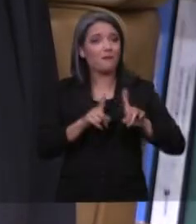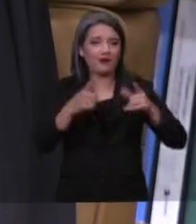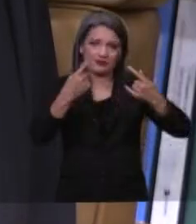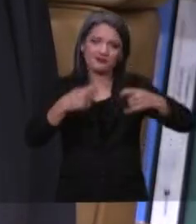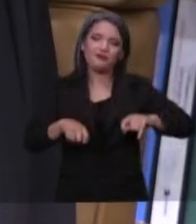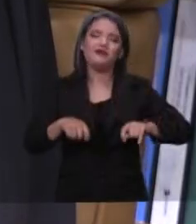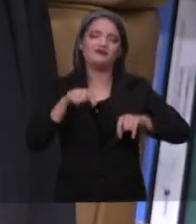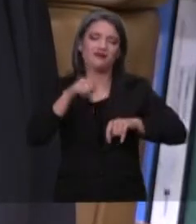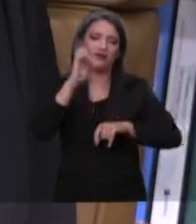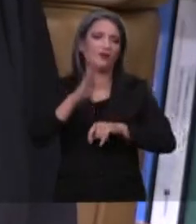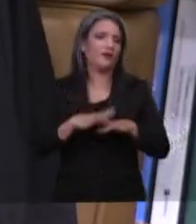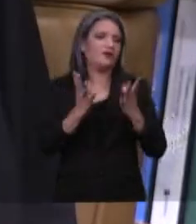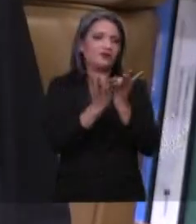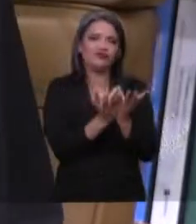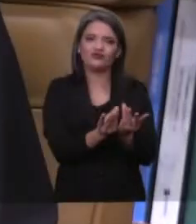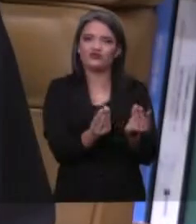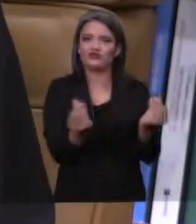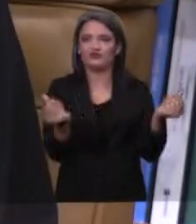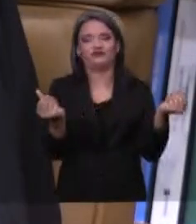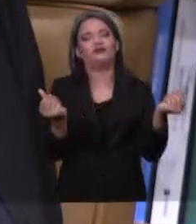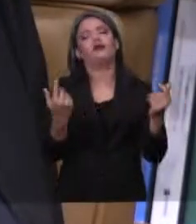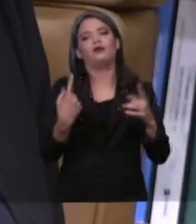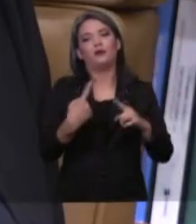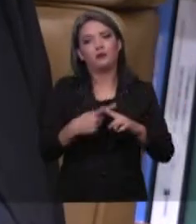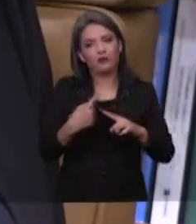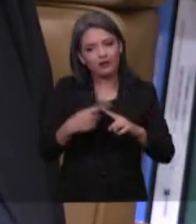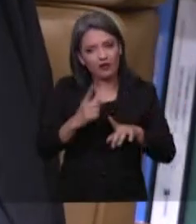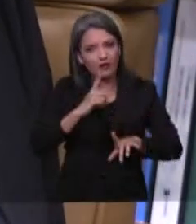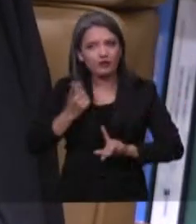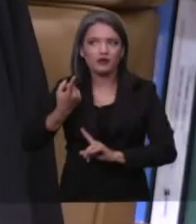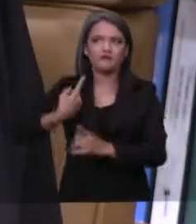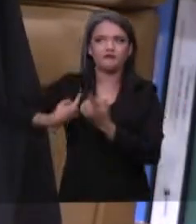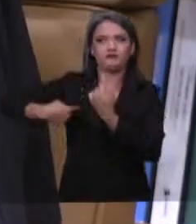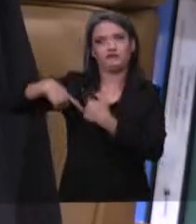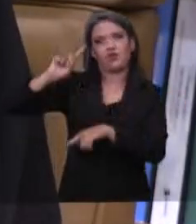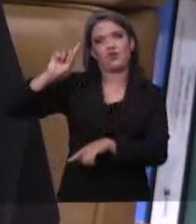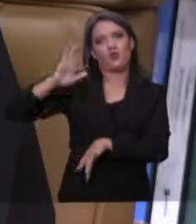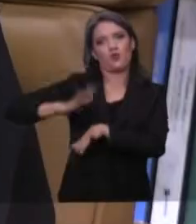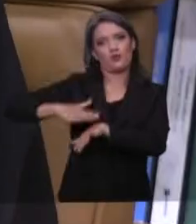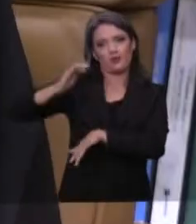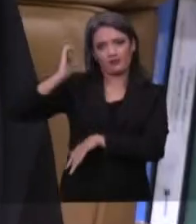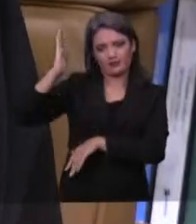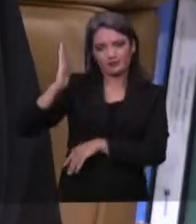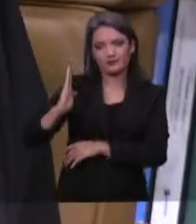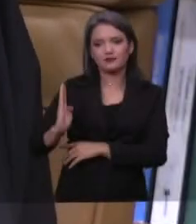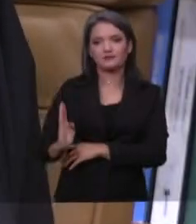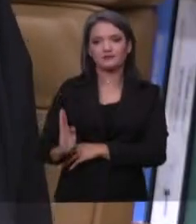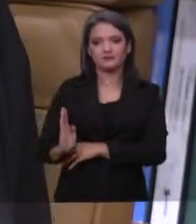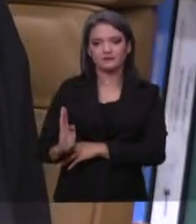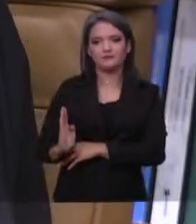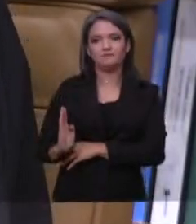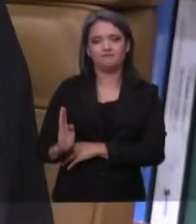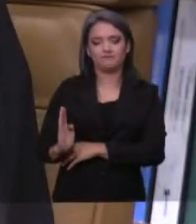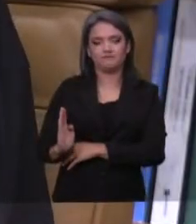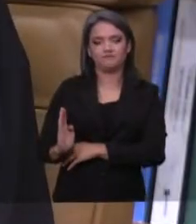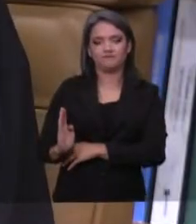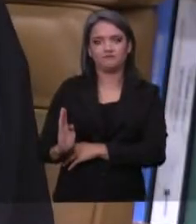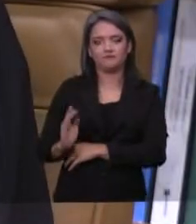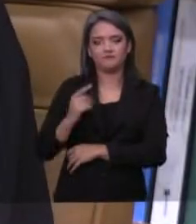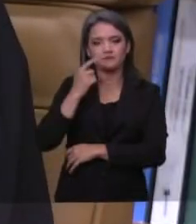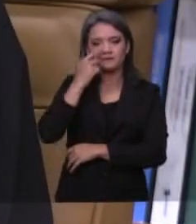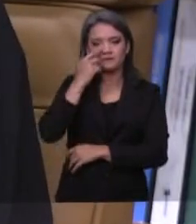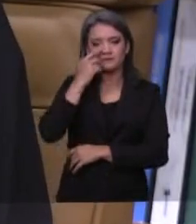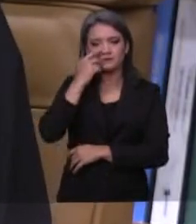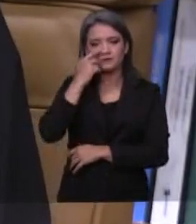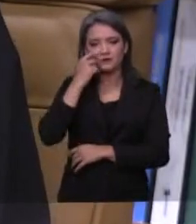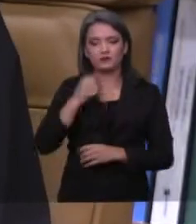no Brasil para nós virarmos, presidente, eu penso, essa página